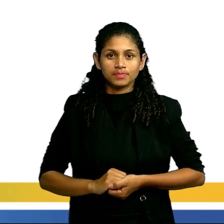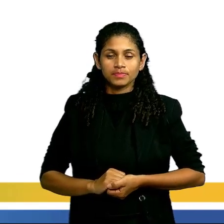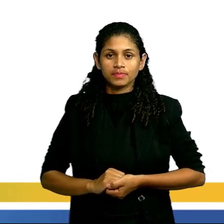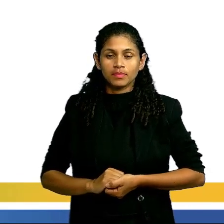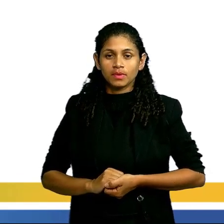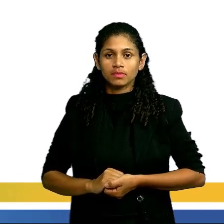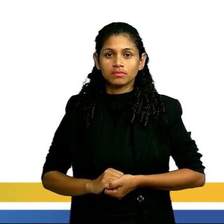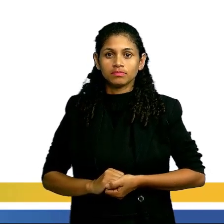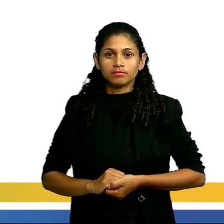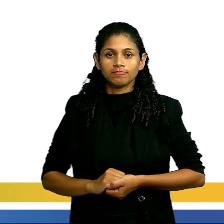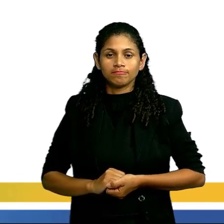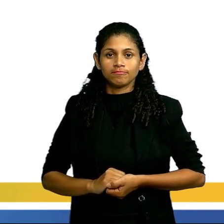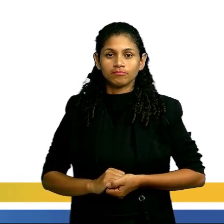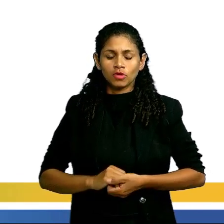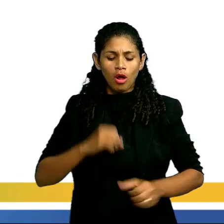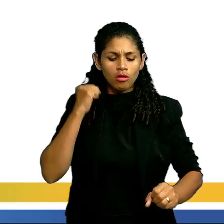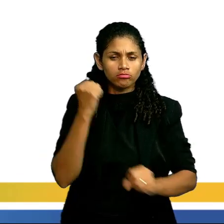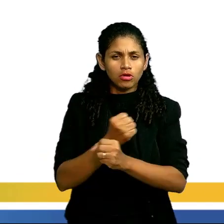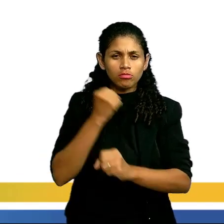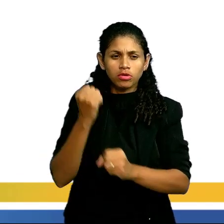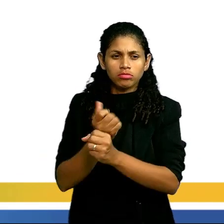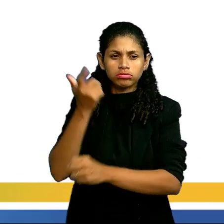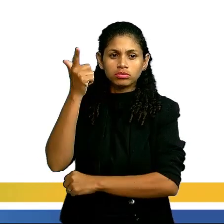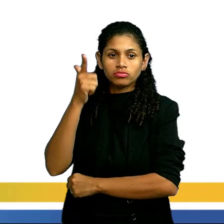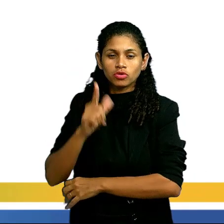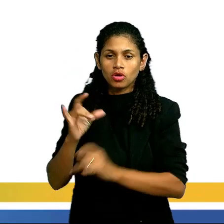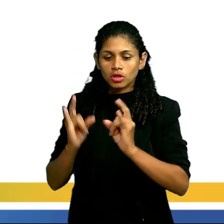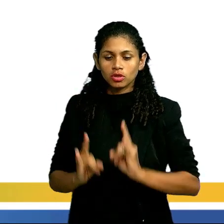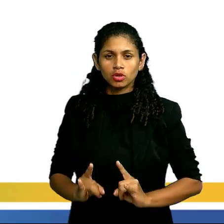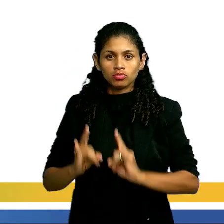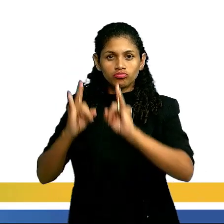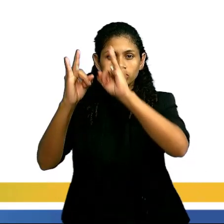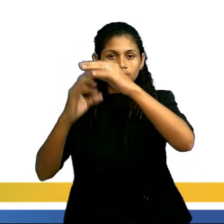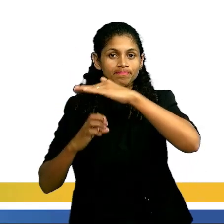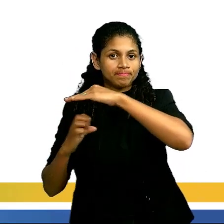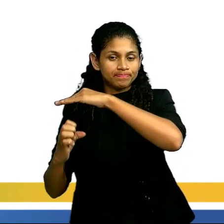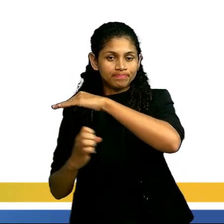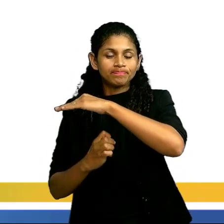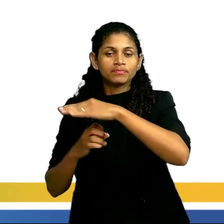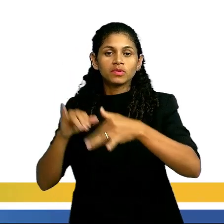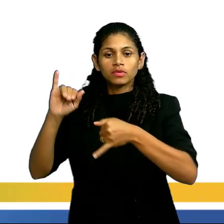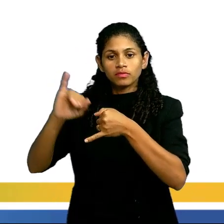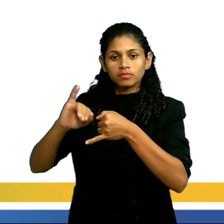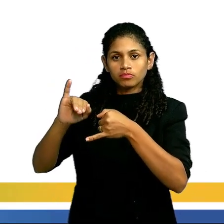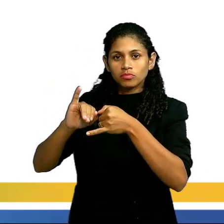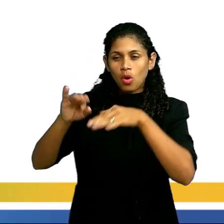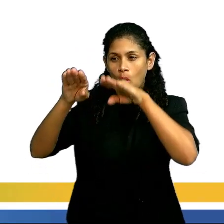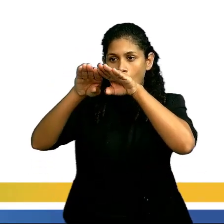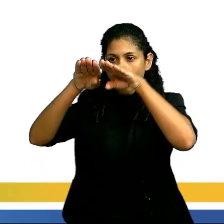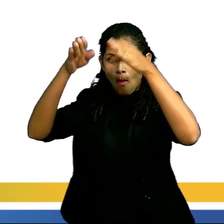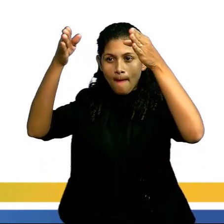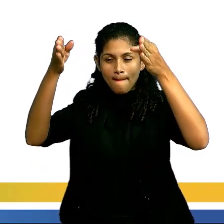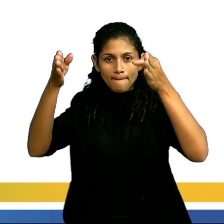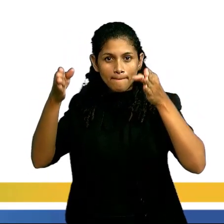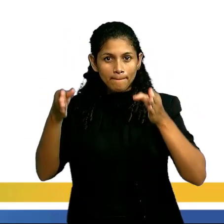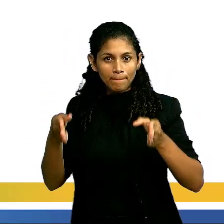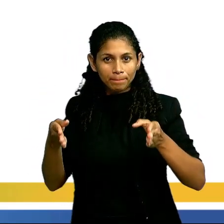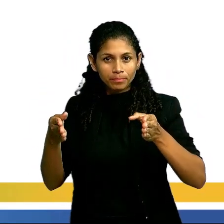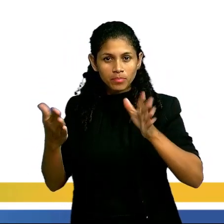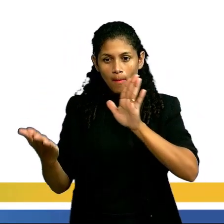Diz o seguinte: na reforma do prédio de uma empresa será feito um painel